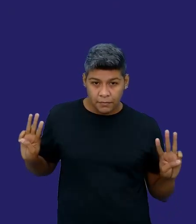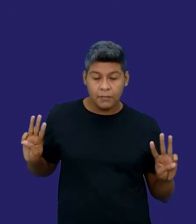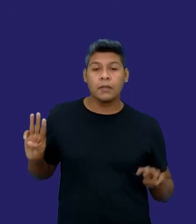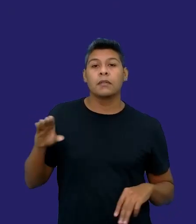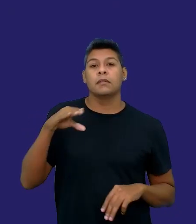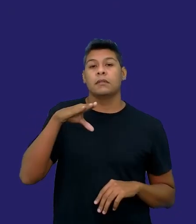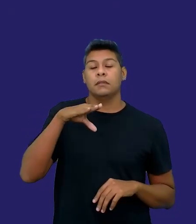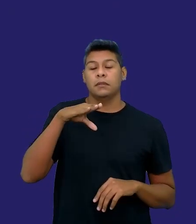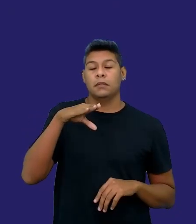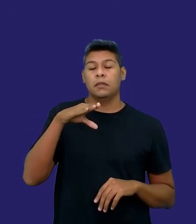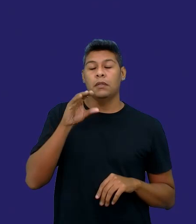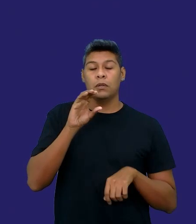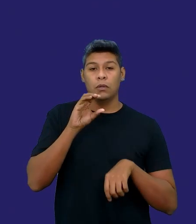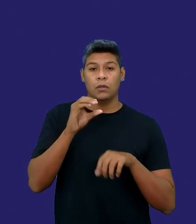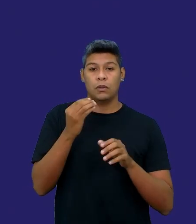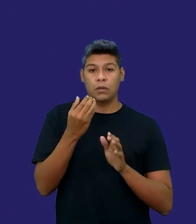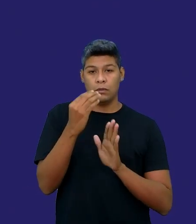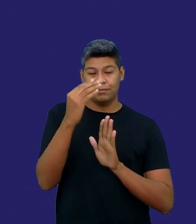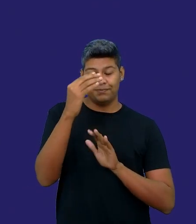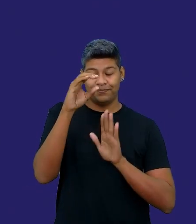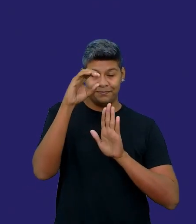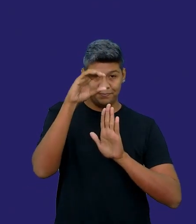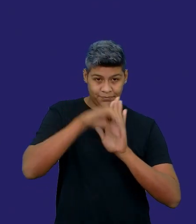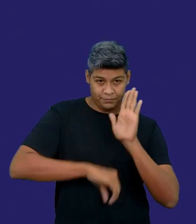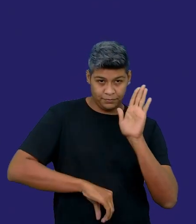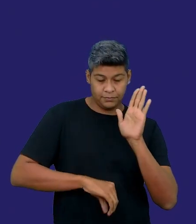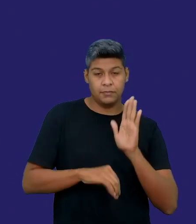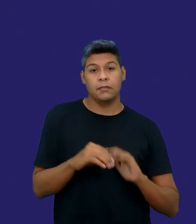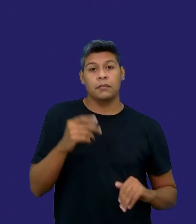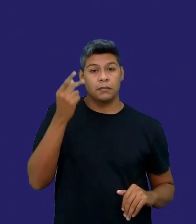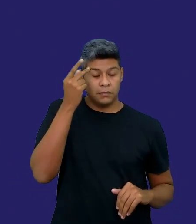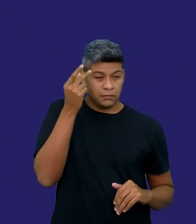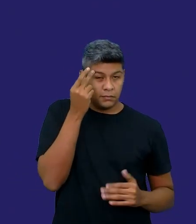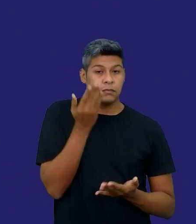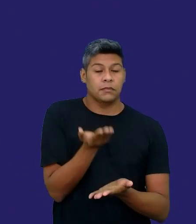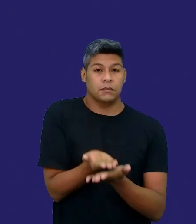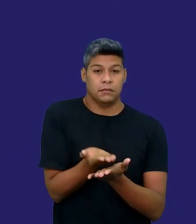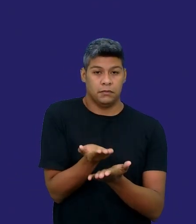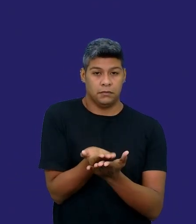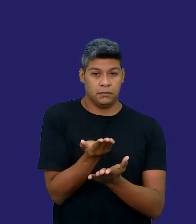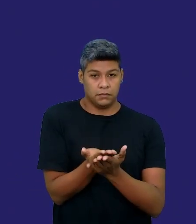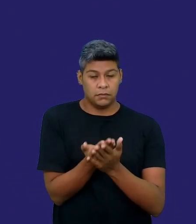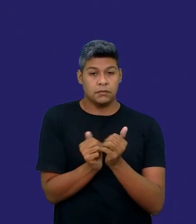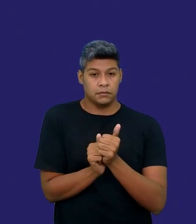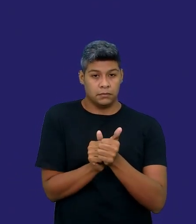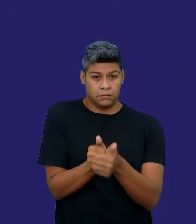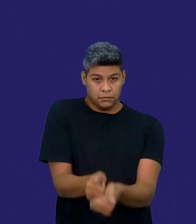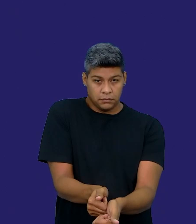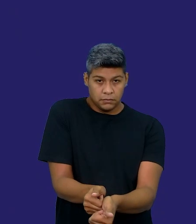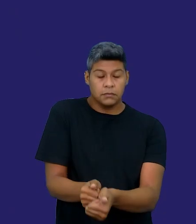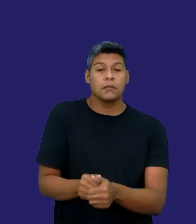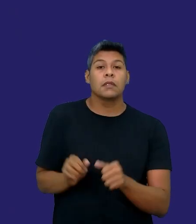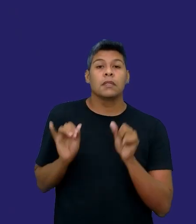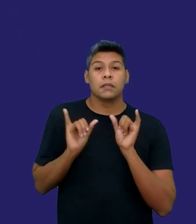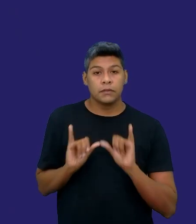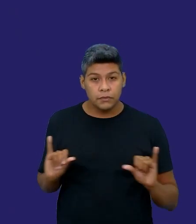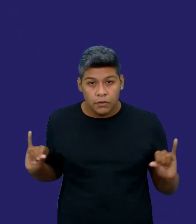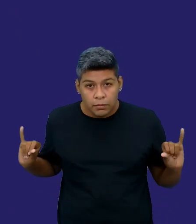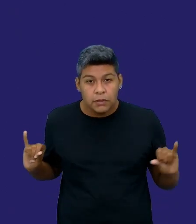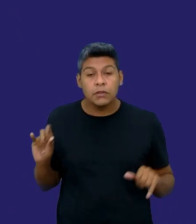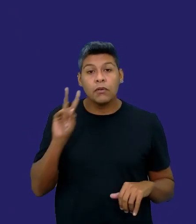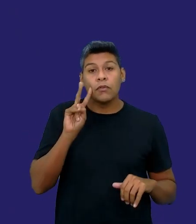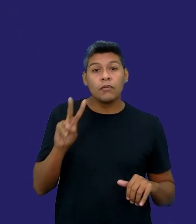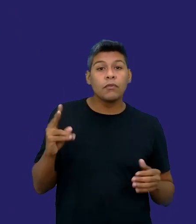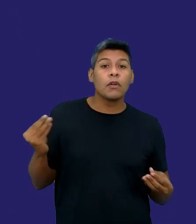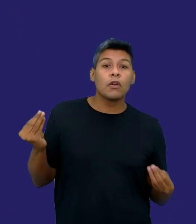Paulista, onde vocês podem baixar o material para fazer esse estudo mais aprofundado, acompanhar aqui nossas formações e ver como